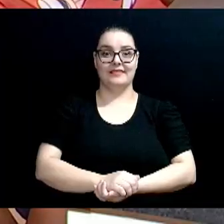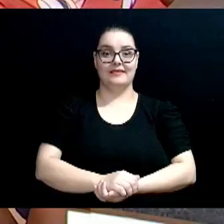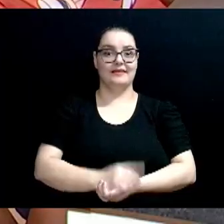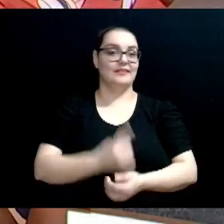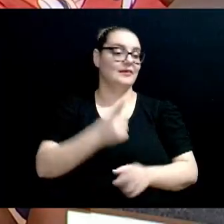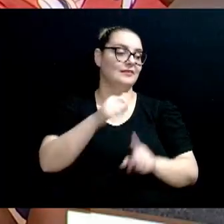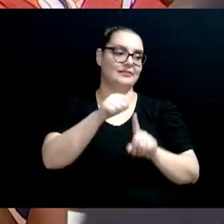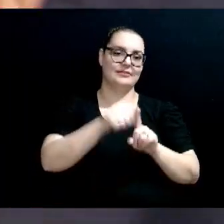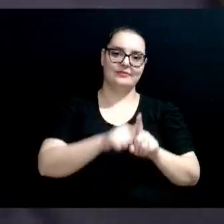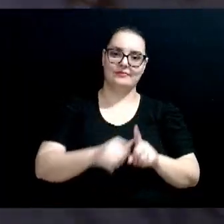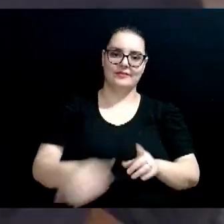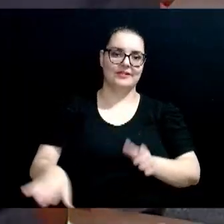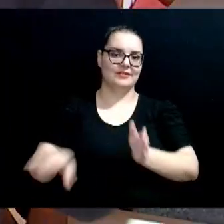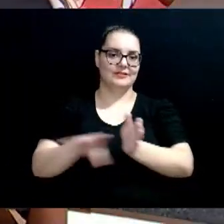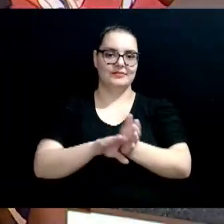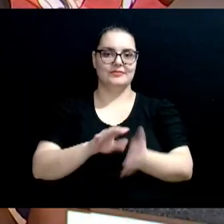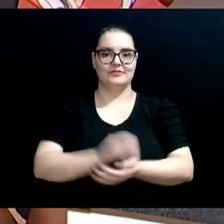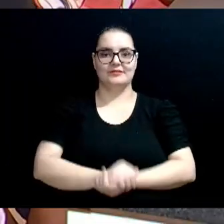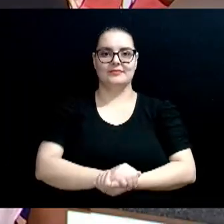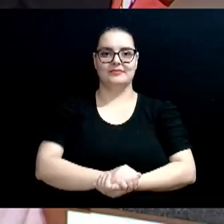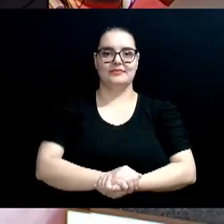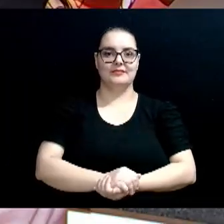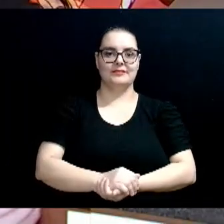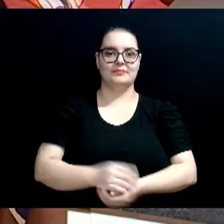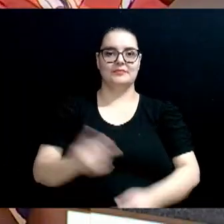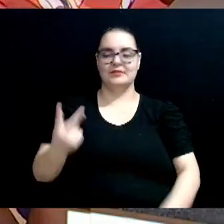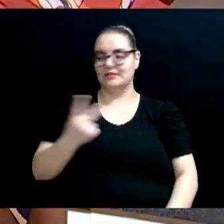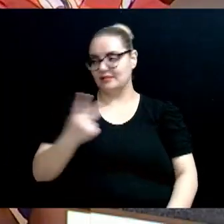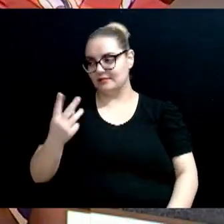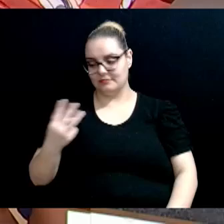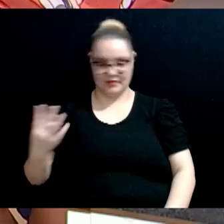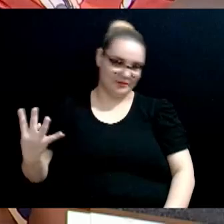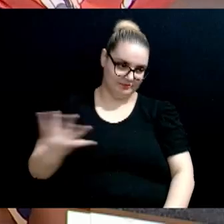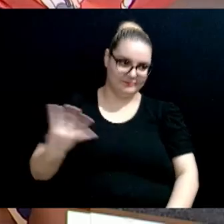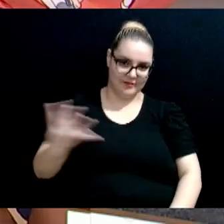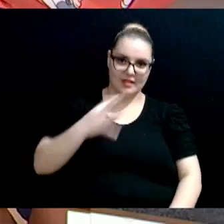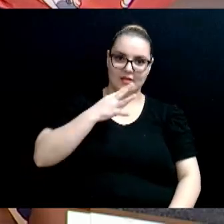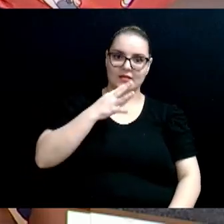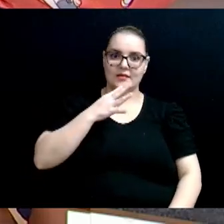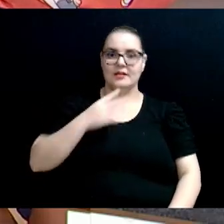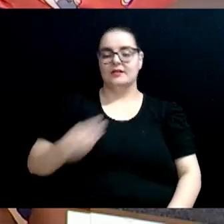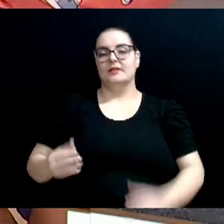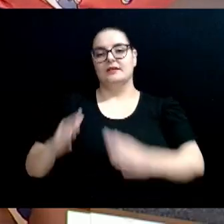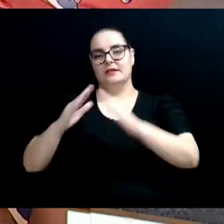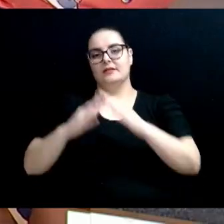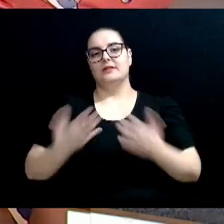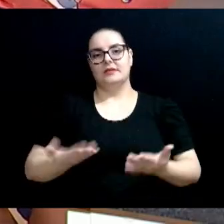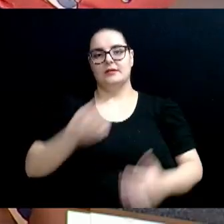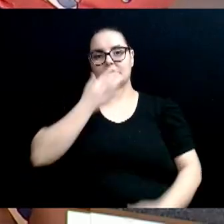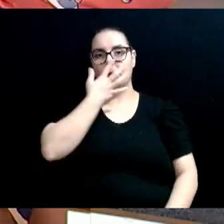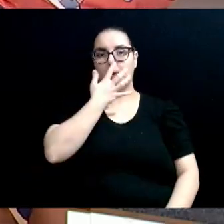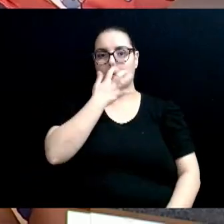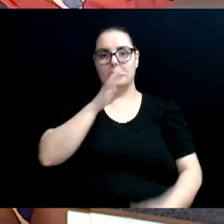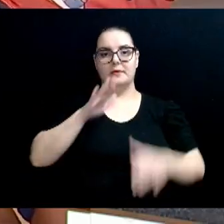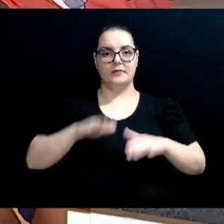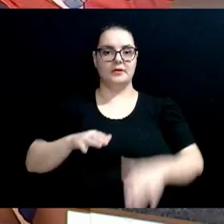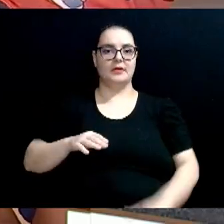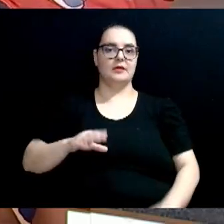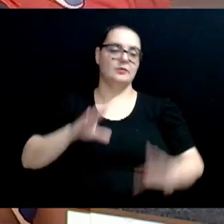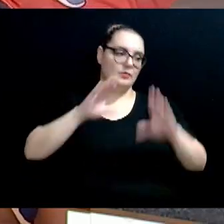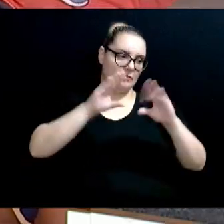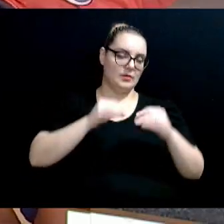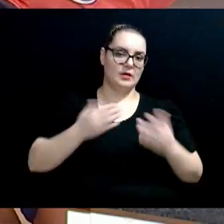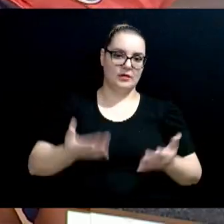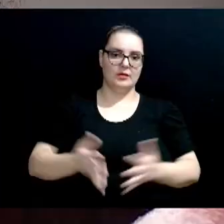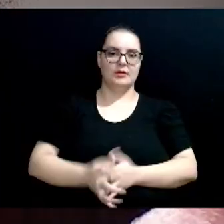mês da gente se conhecer para eles virem morar aqui. Eles passaram um pernoite, né?